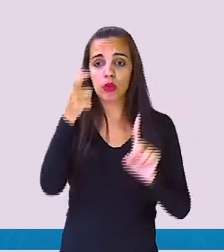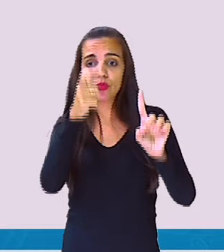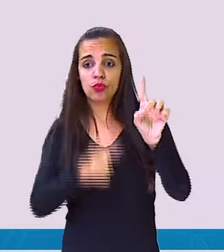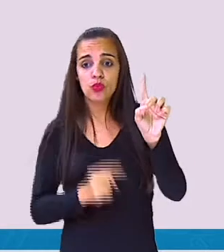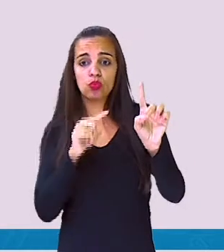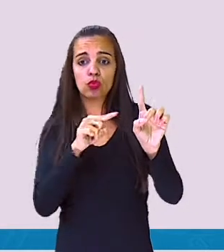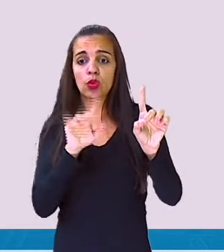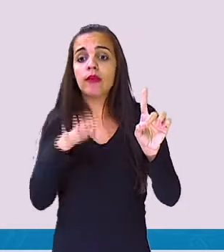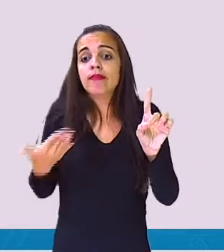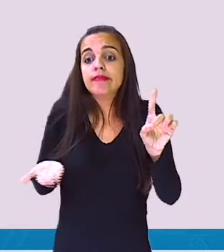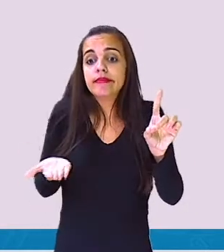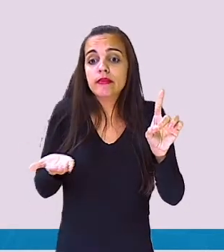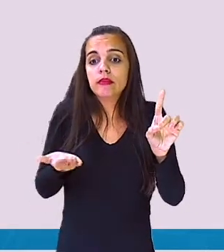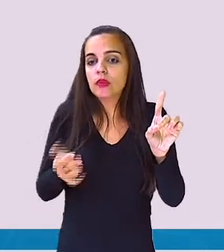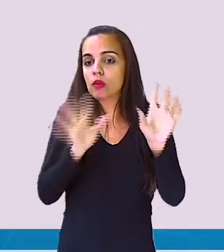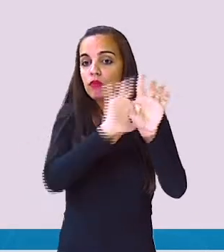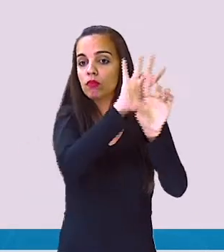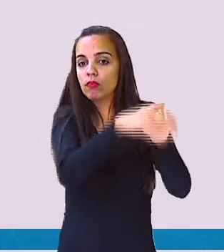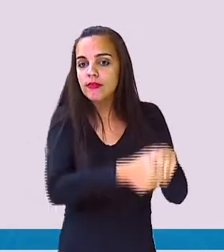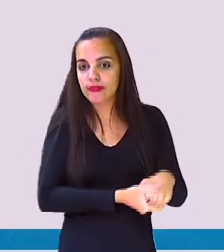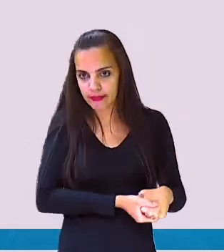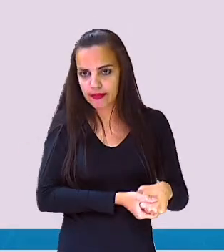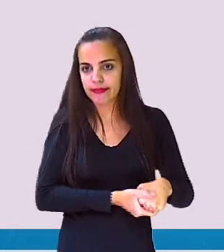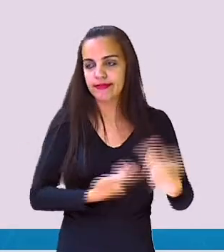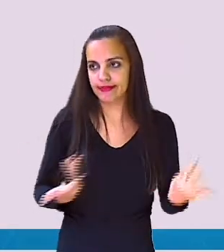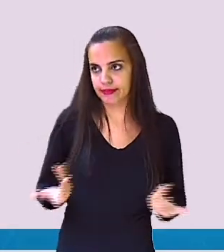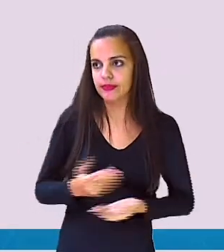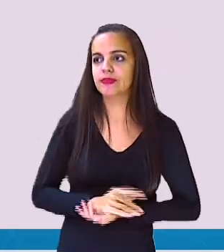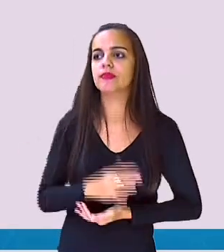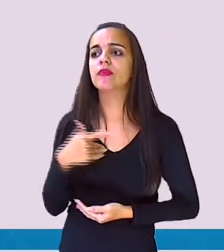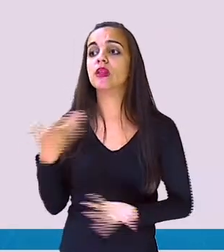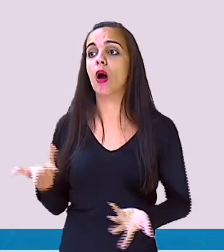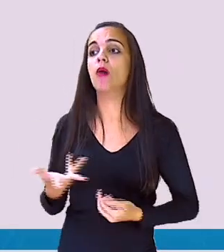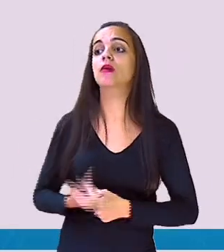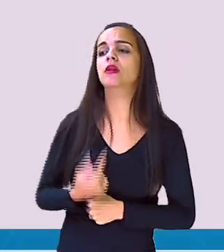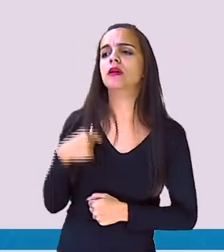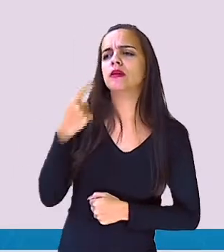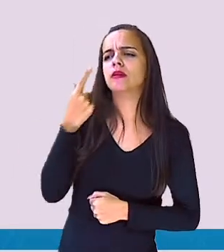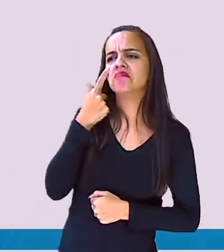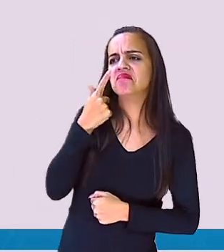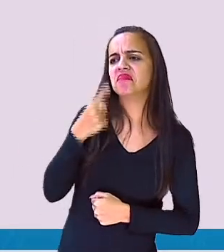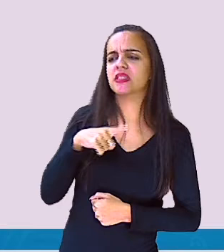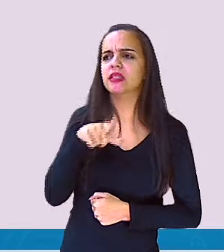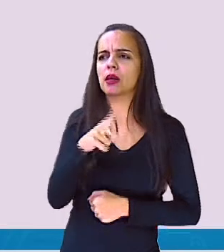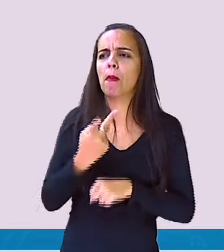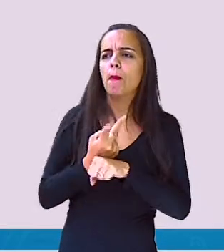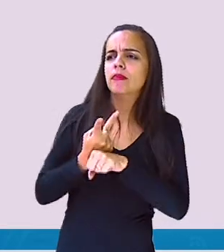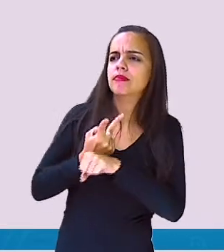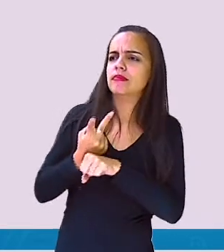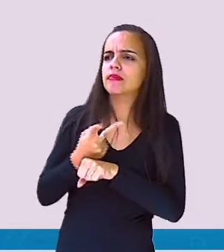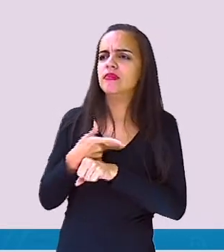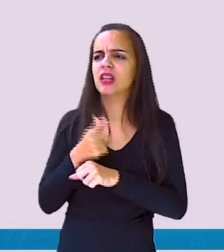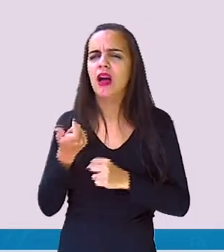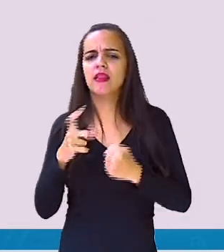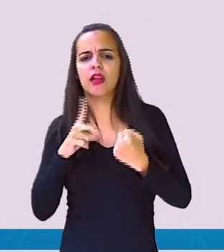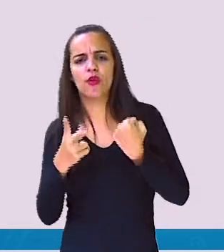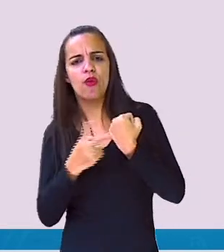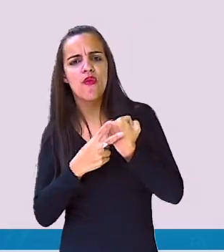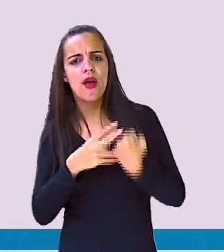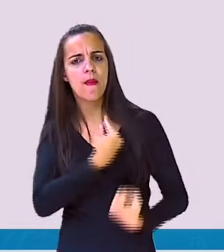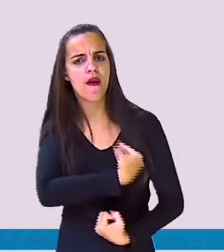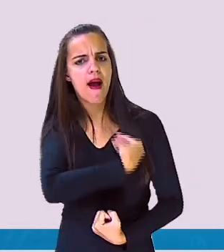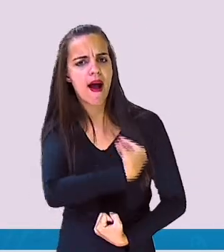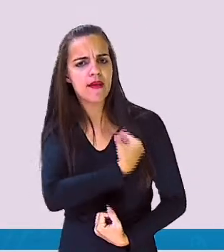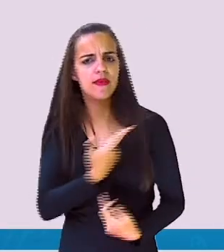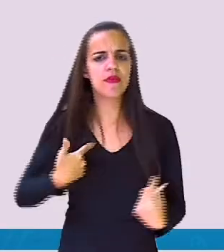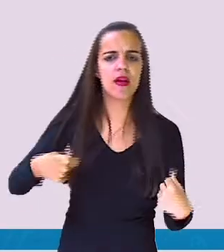Verbo haver com sentido de existência ou acontecimento. Aí tem o verbo fazer, verbo ser, o verbo estar, quando